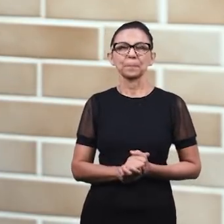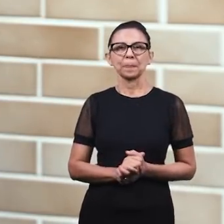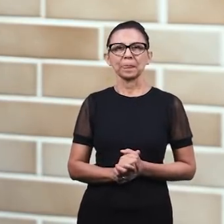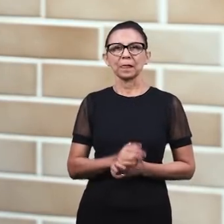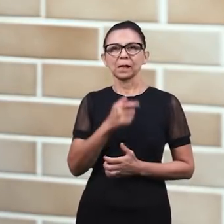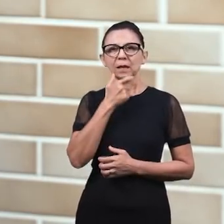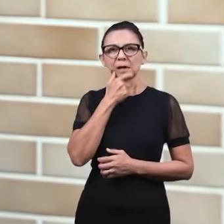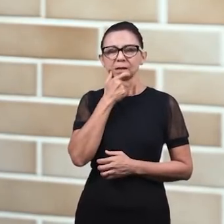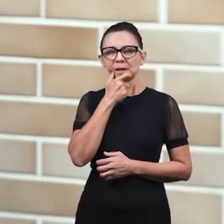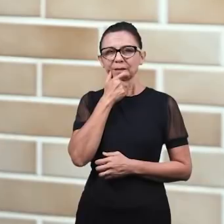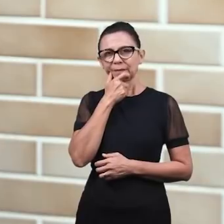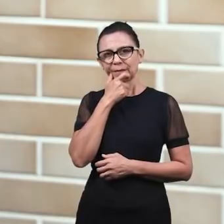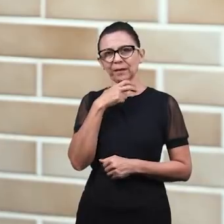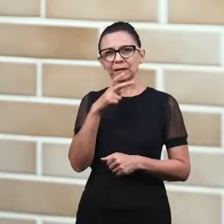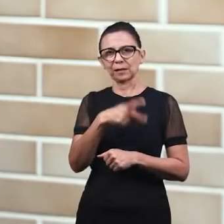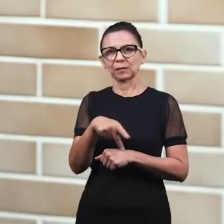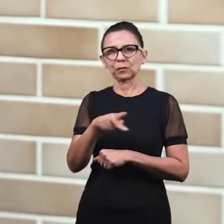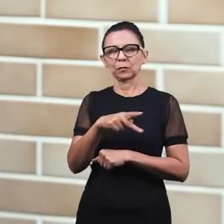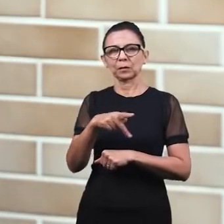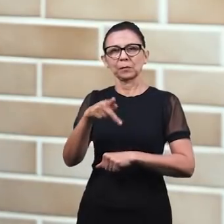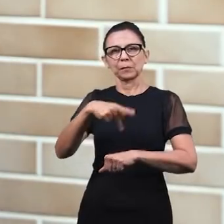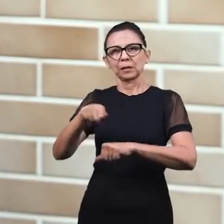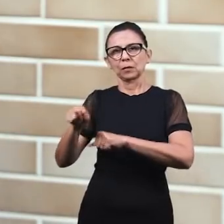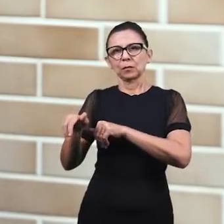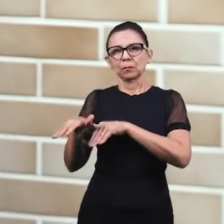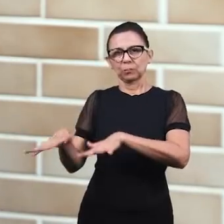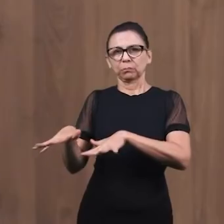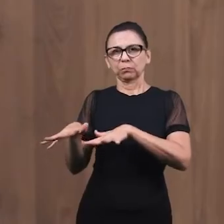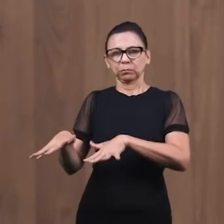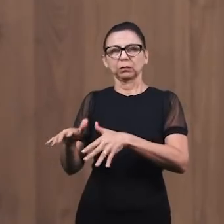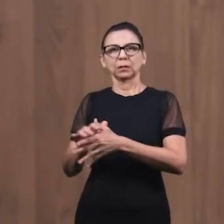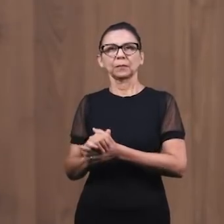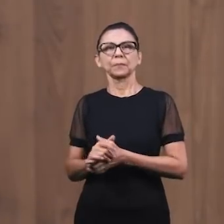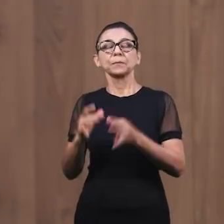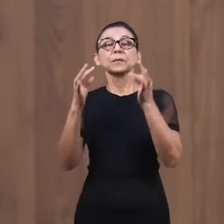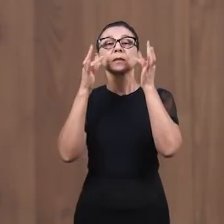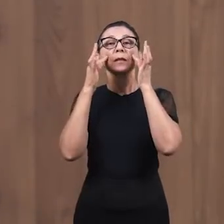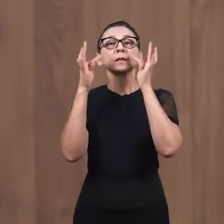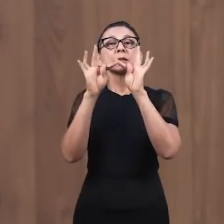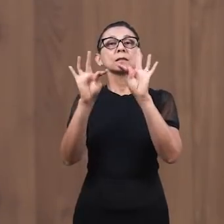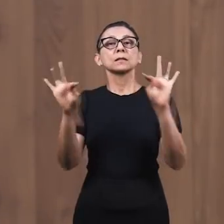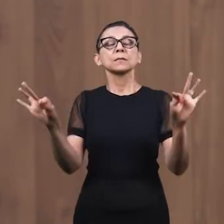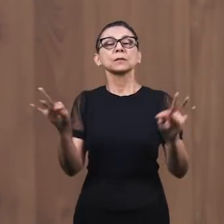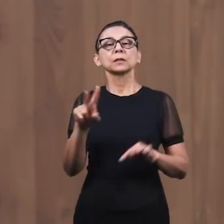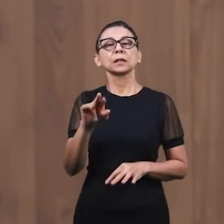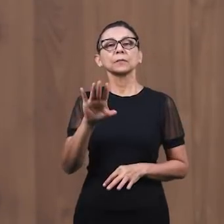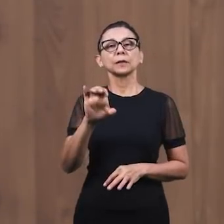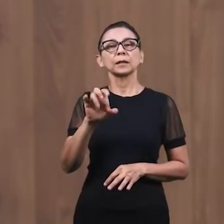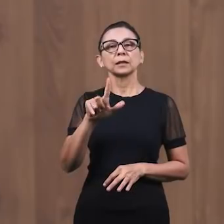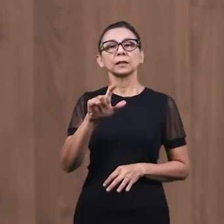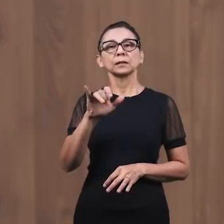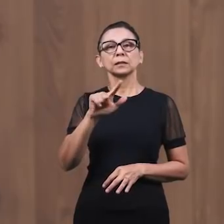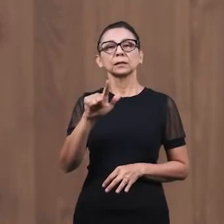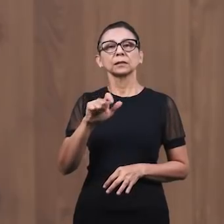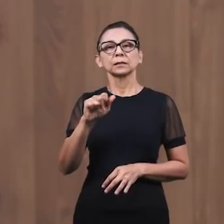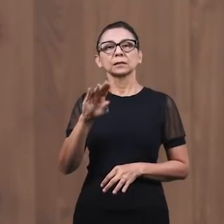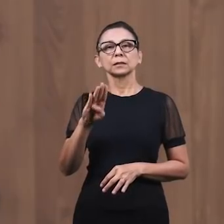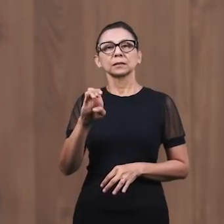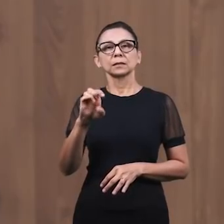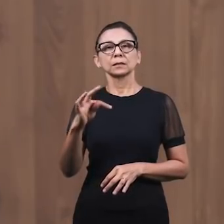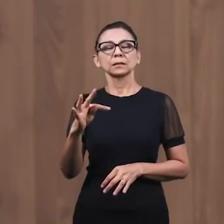Unido, na Inglaterra, nós teremos agora o testemunho de uma irmã. E o testemunho desta irmã trata-se da nossa irmã